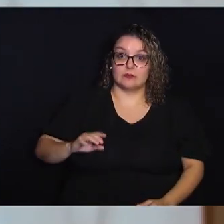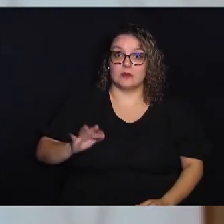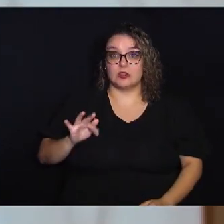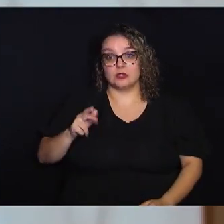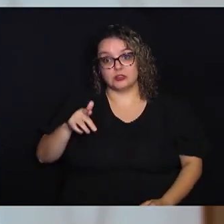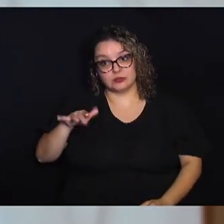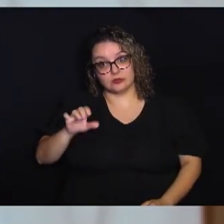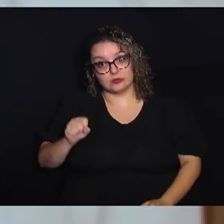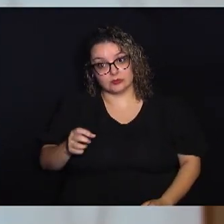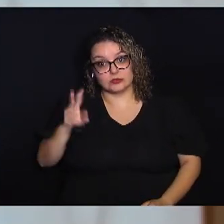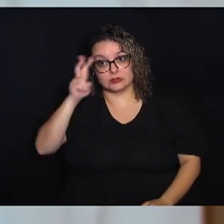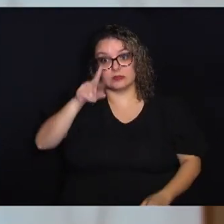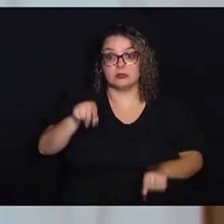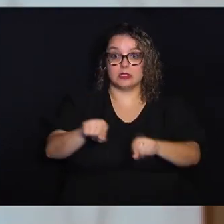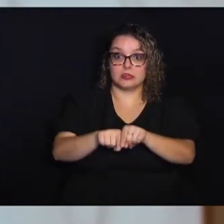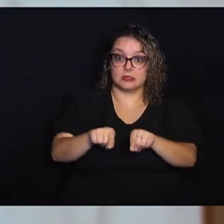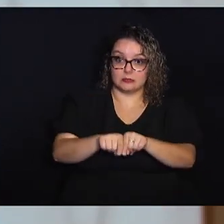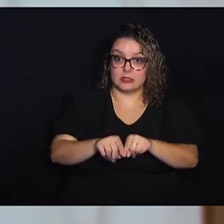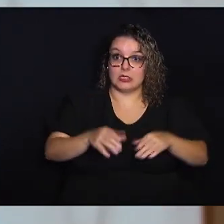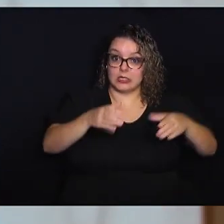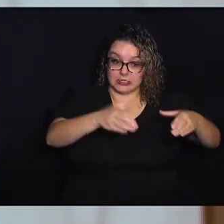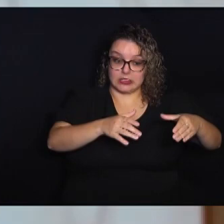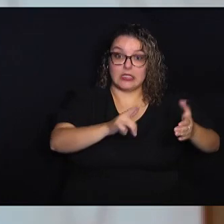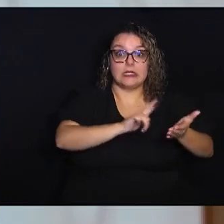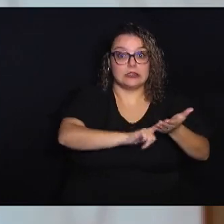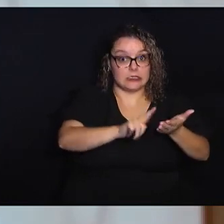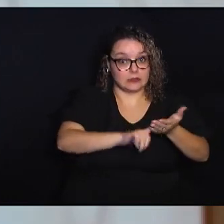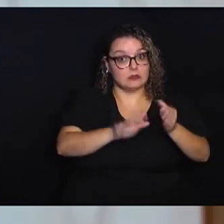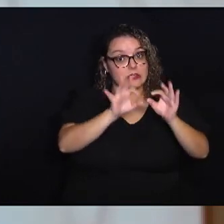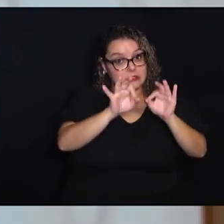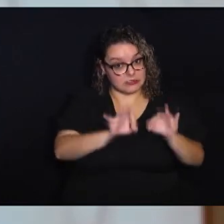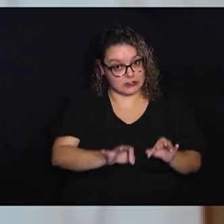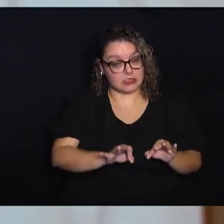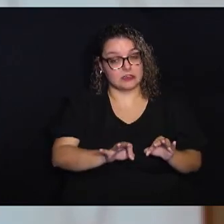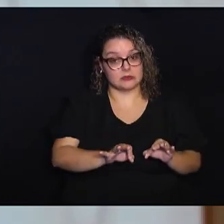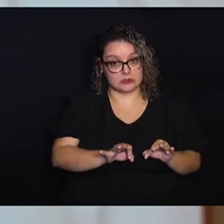fungos. Lembrar também que da limpeza adequada desses